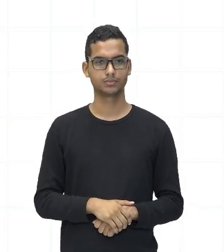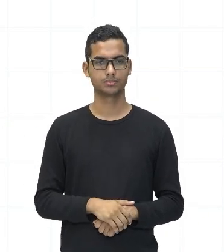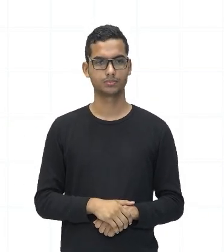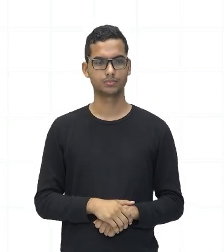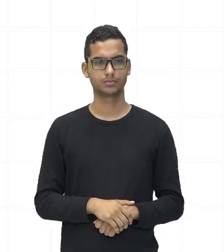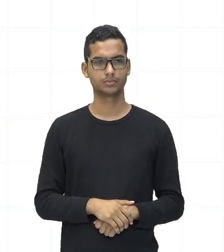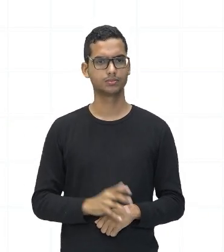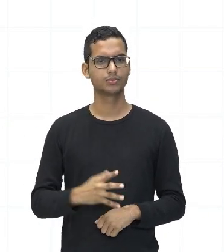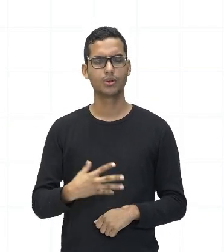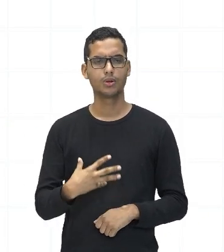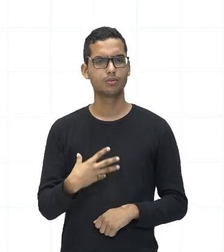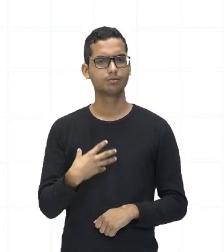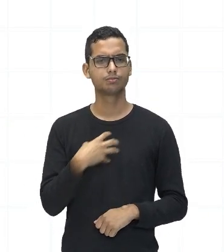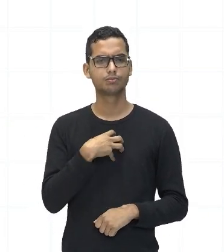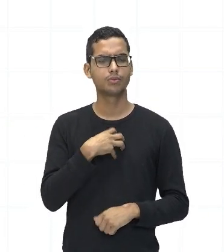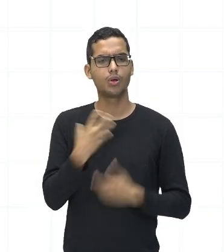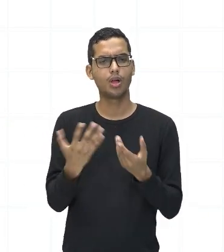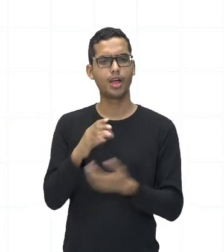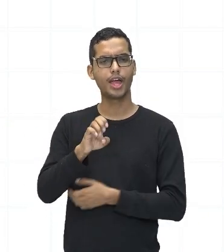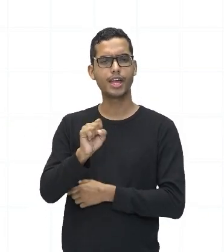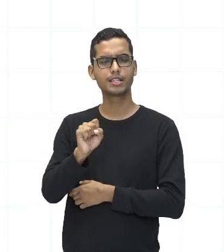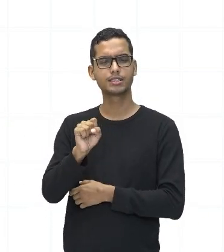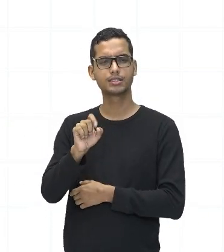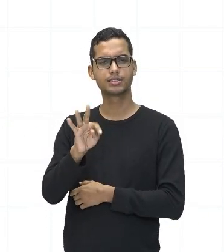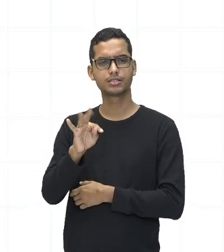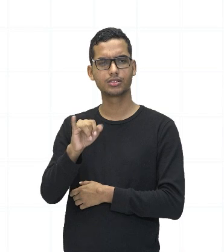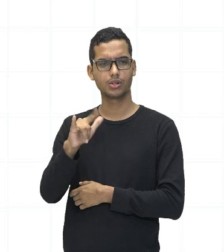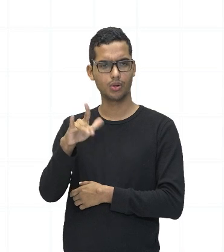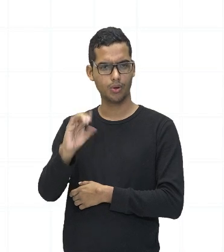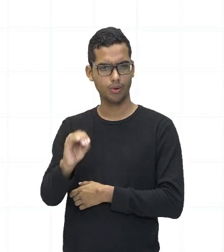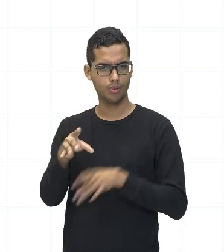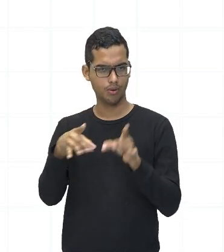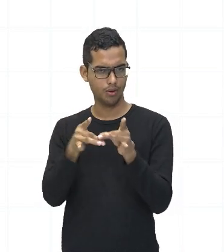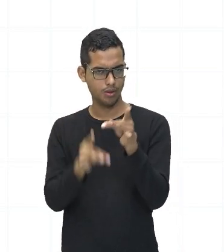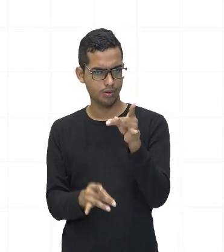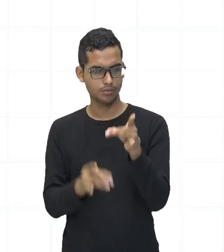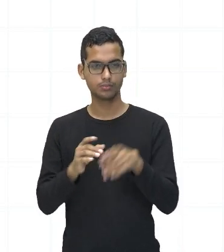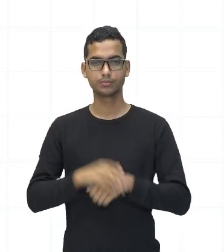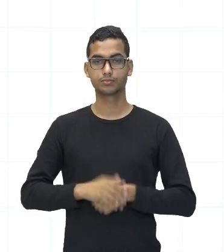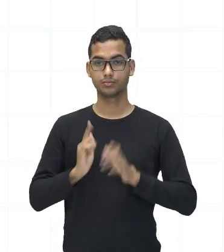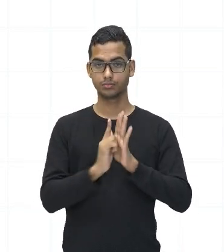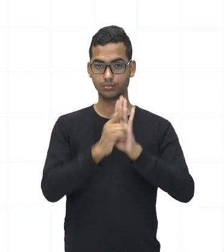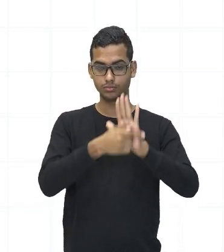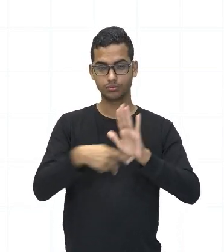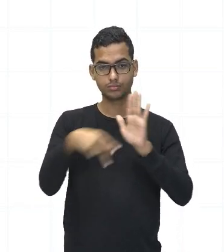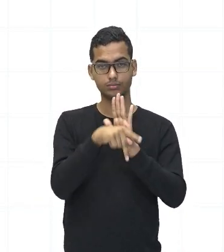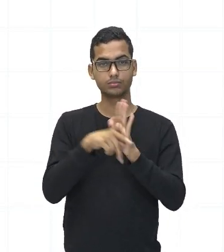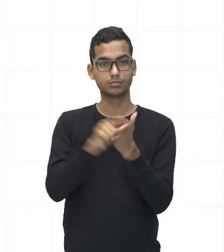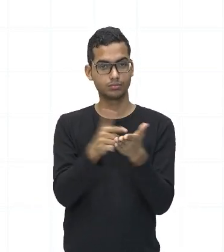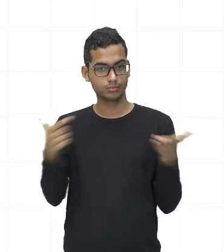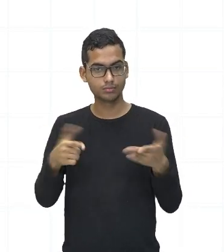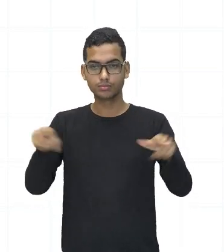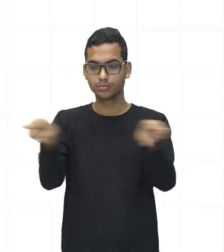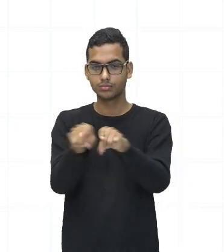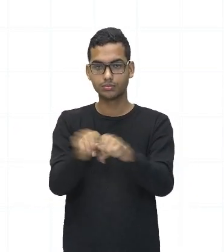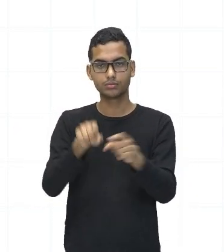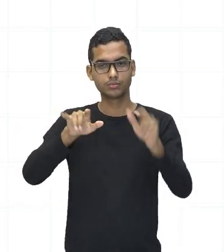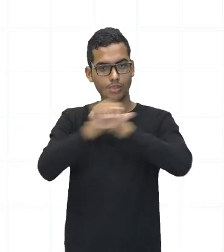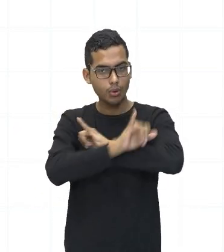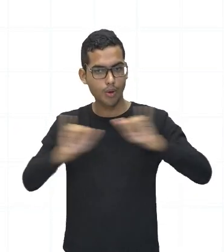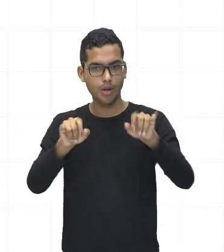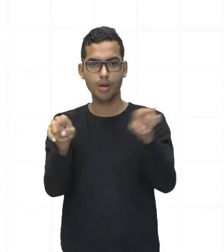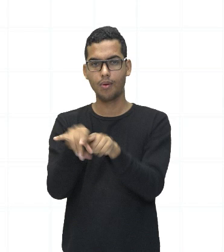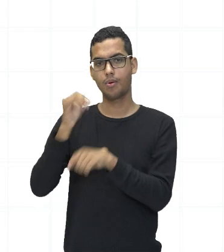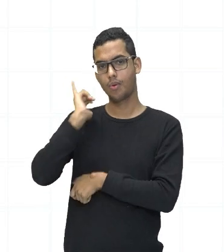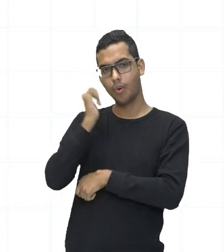estilo, não é? E como detalhamento disso, nós temos gêneros jornalísticos e publicitários, narrativos